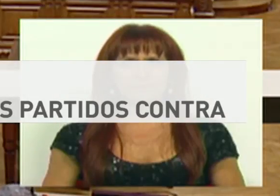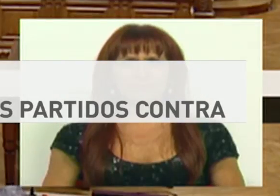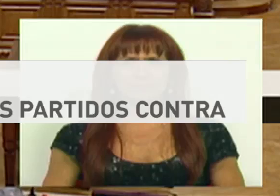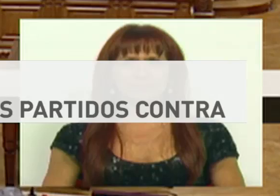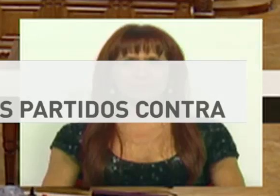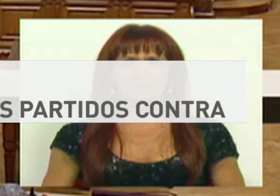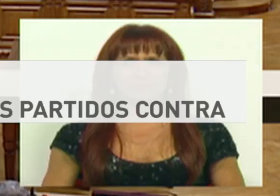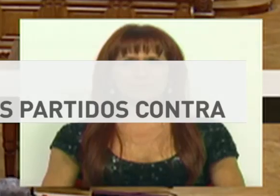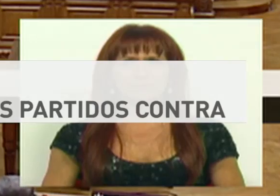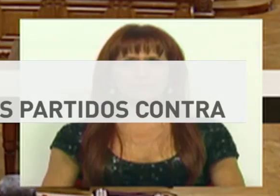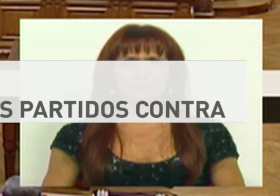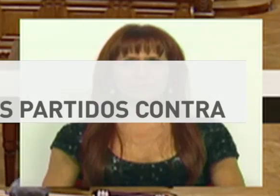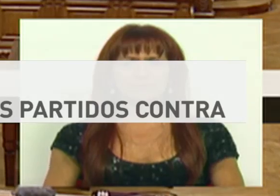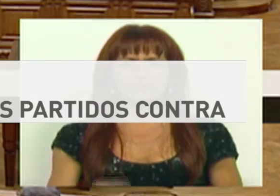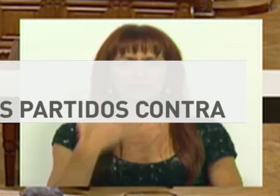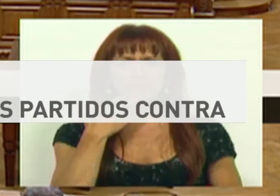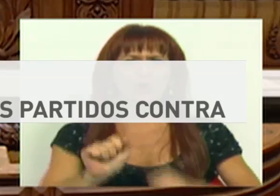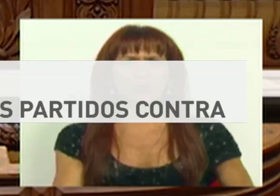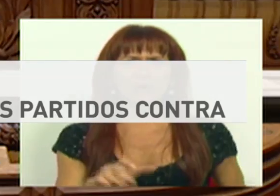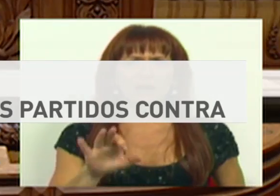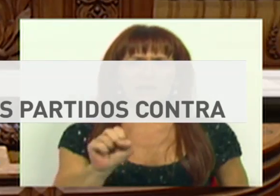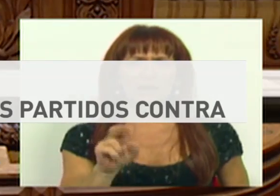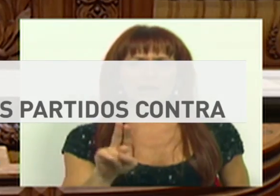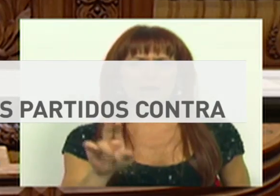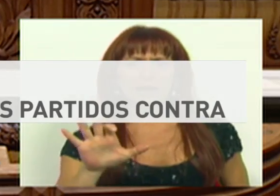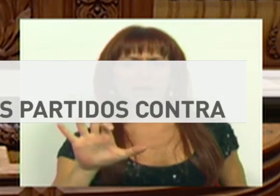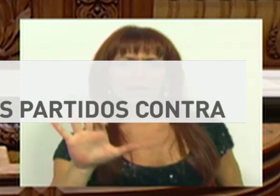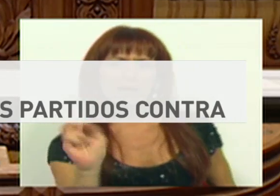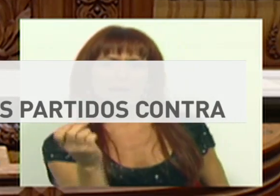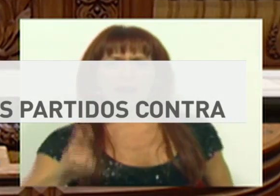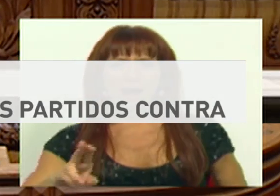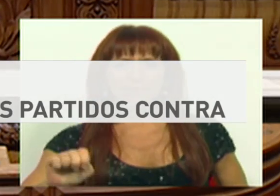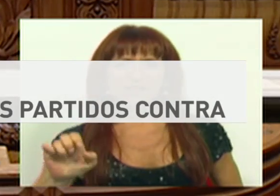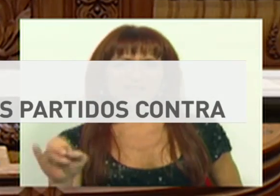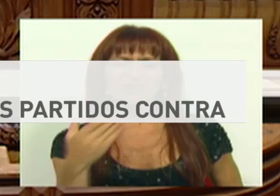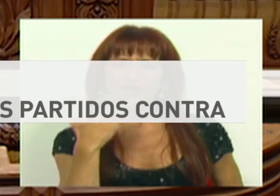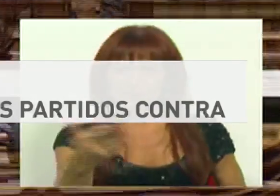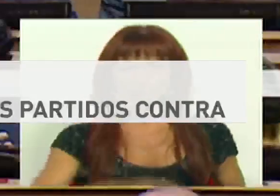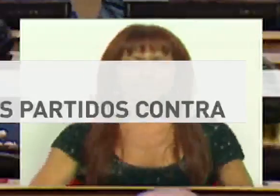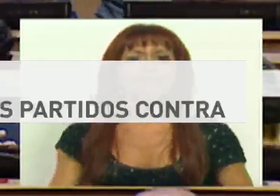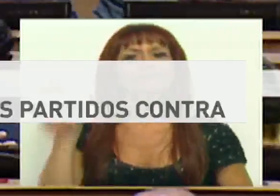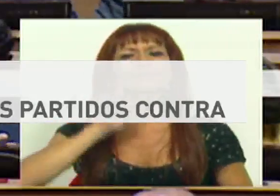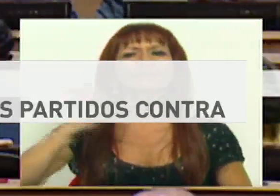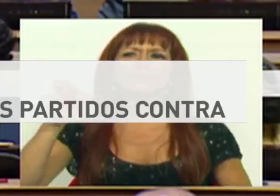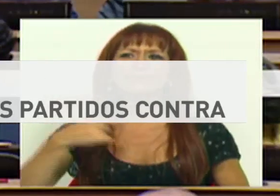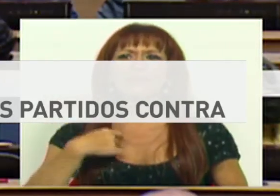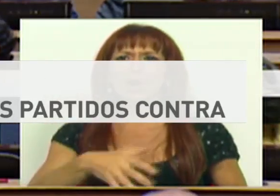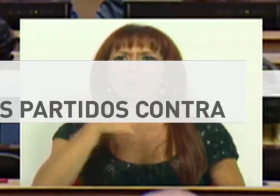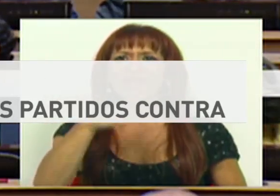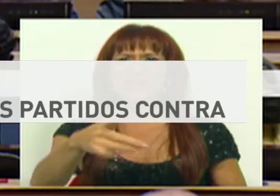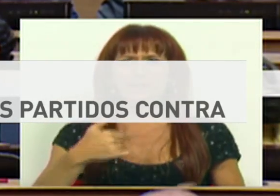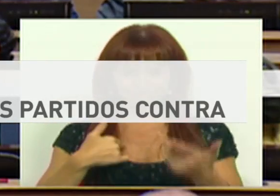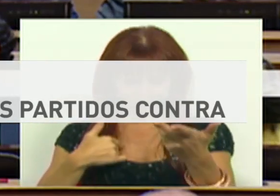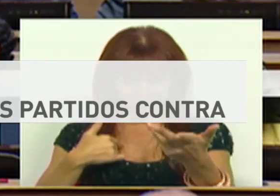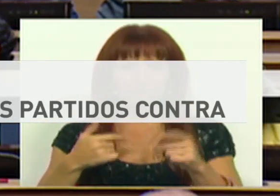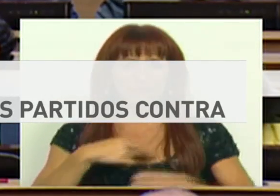eleito pelo círculo da madeira a levantar-se e a votar contra o documento que vai reger as contas do estado para o próximo ano